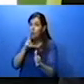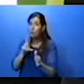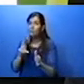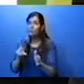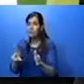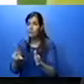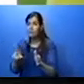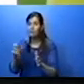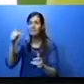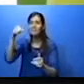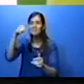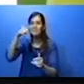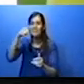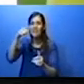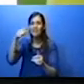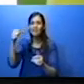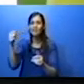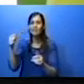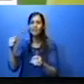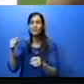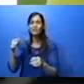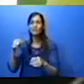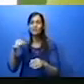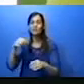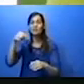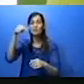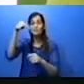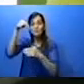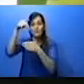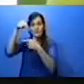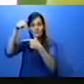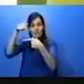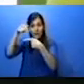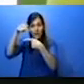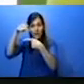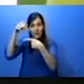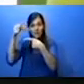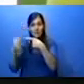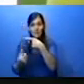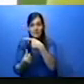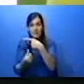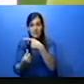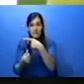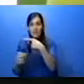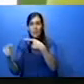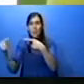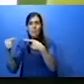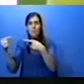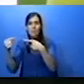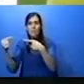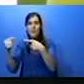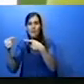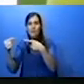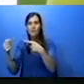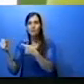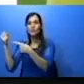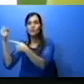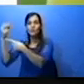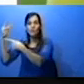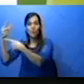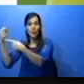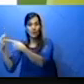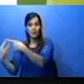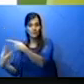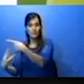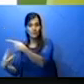7 menos 6, 7 sobre 6 menos 2 terços. Esse 2 terços é equivalente a